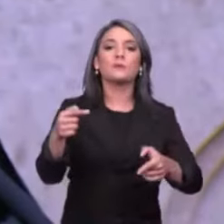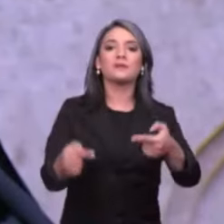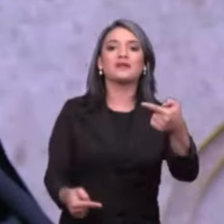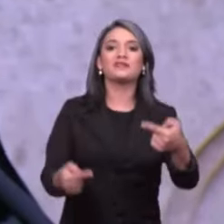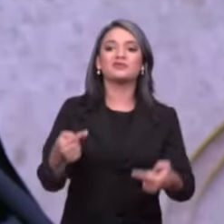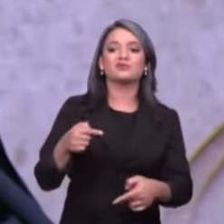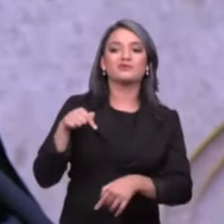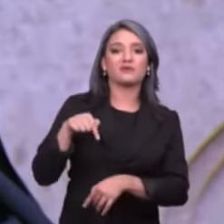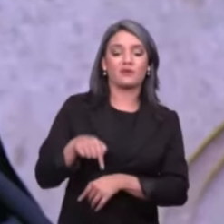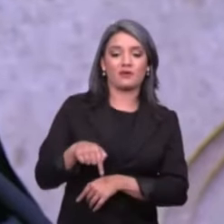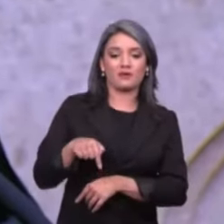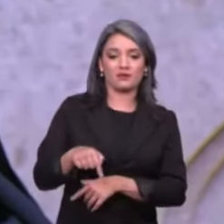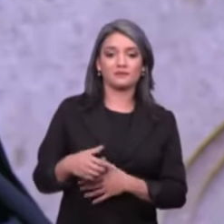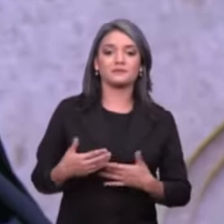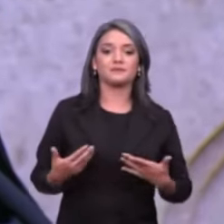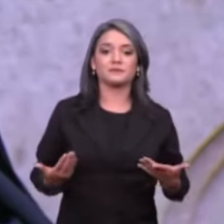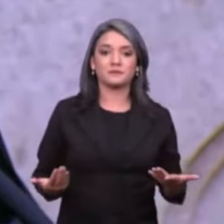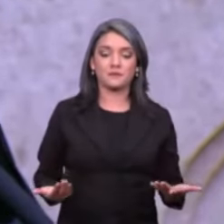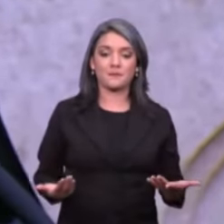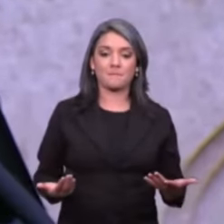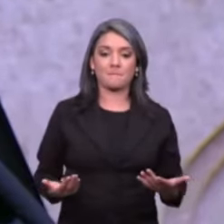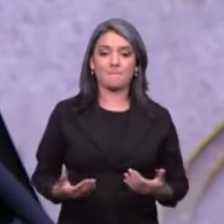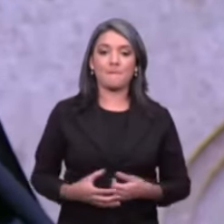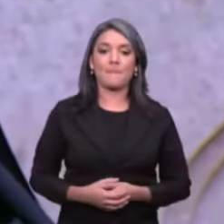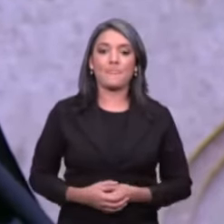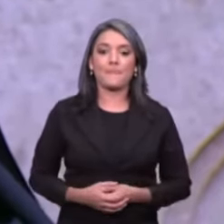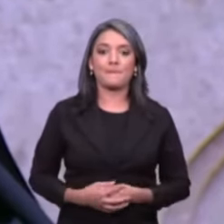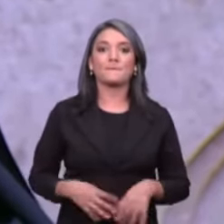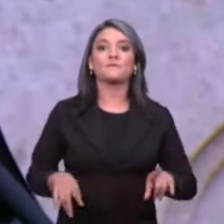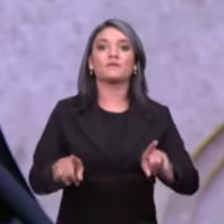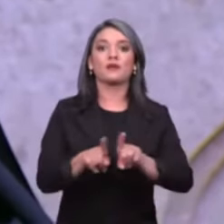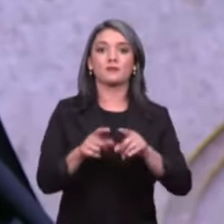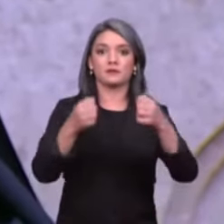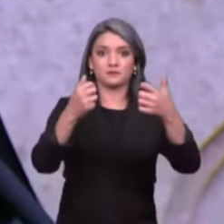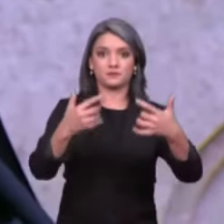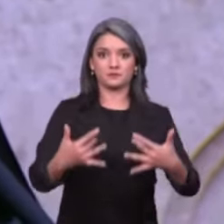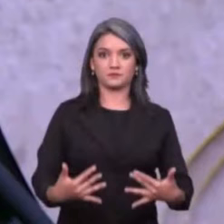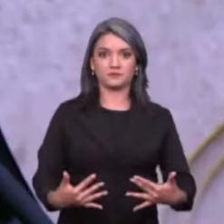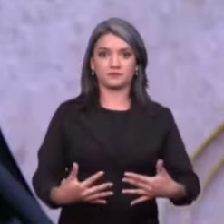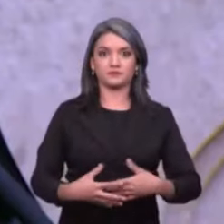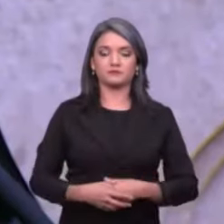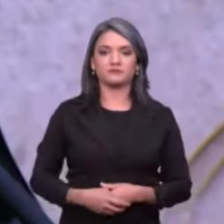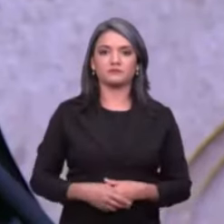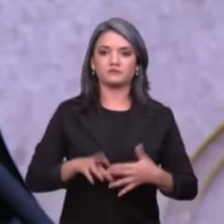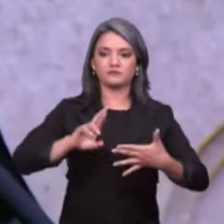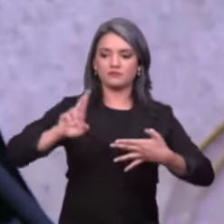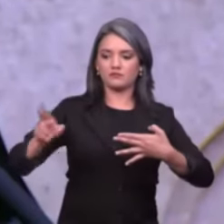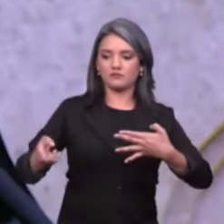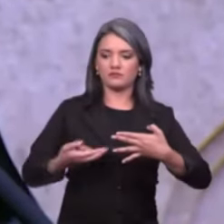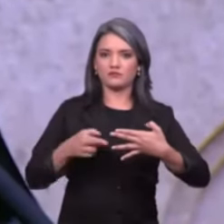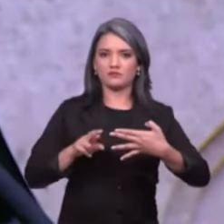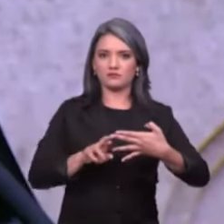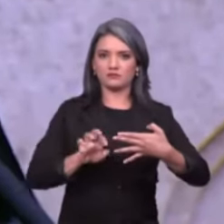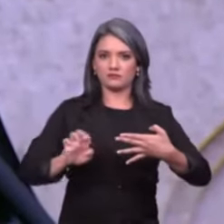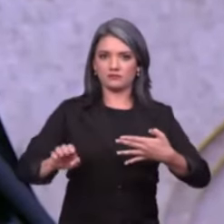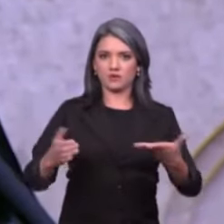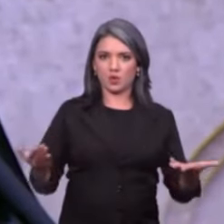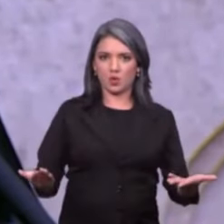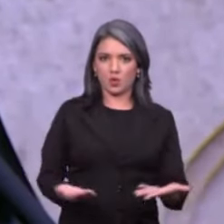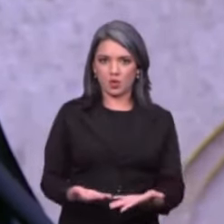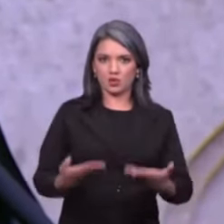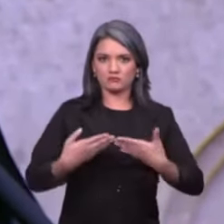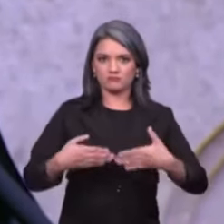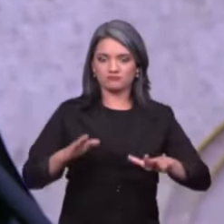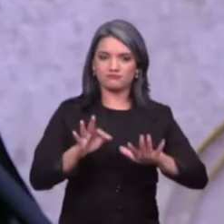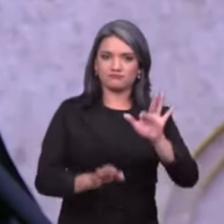discutindo, eu presto, além disso, os seguintes esclarecimentos. No recurso extraordinário em julgamento, o